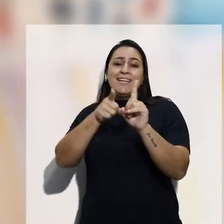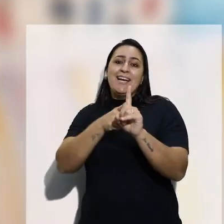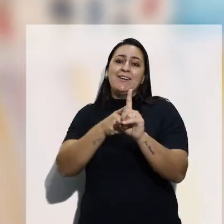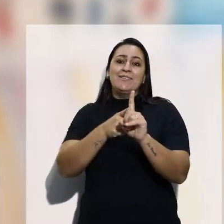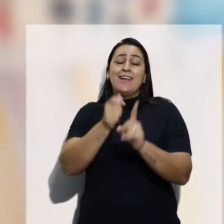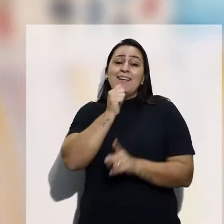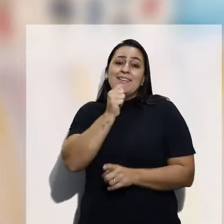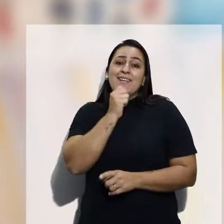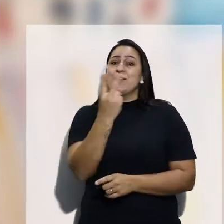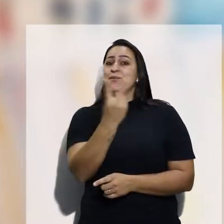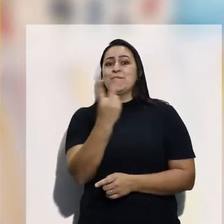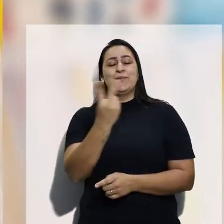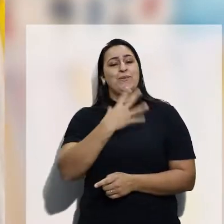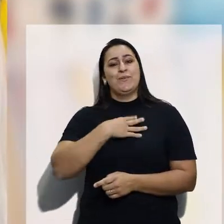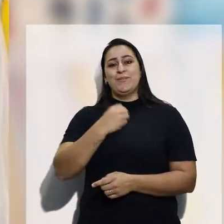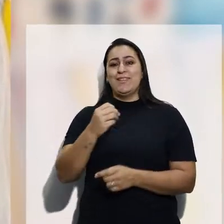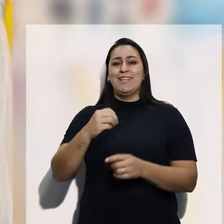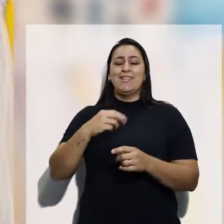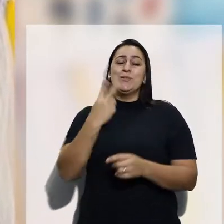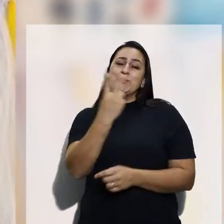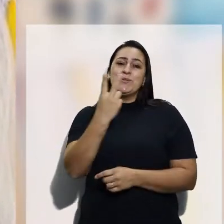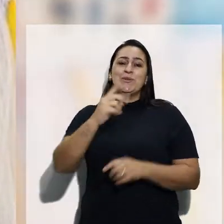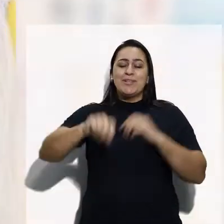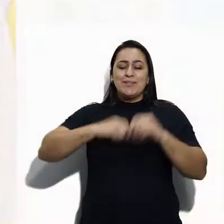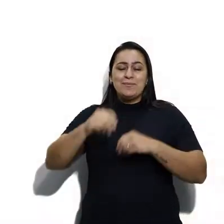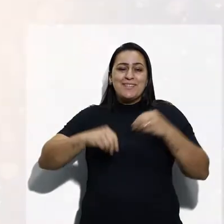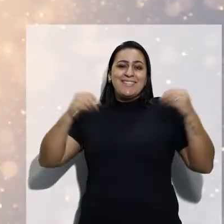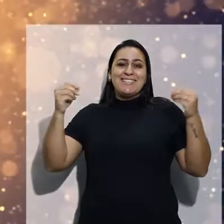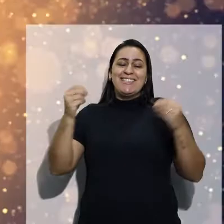dois, dois presentinhos de Deus na nossa vida.